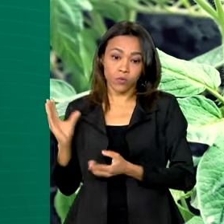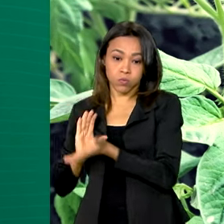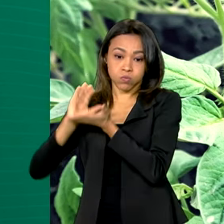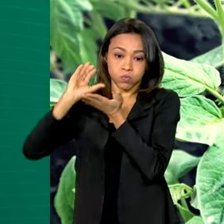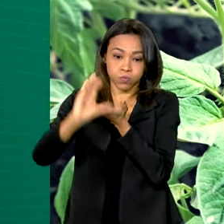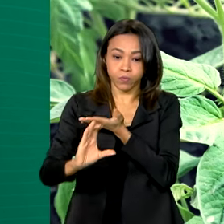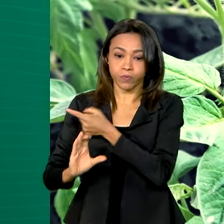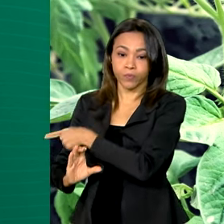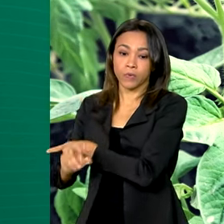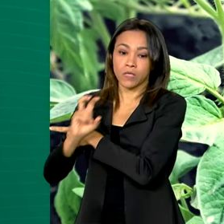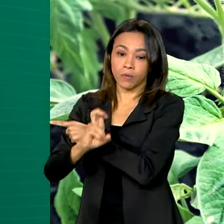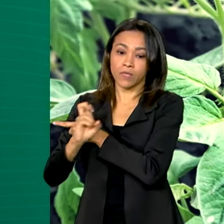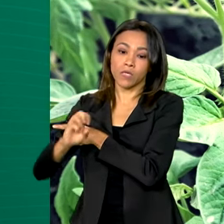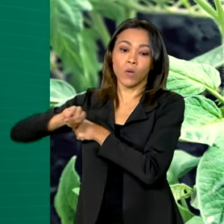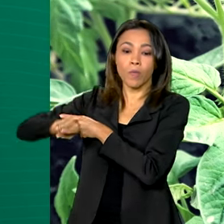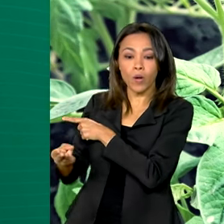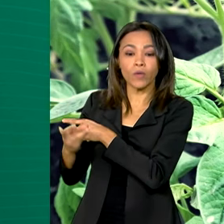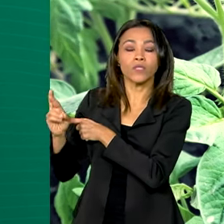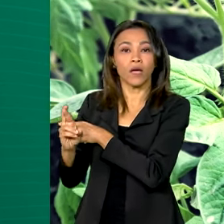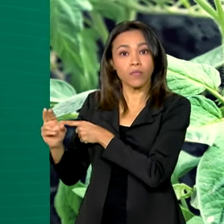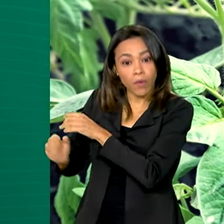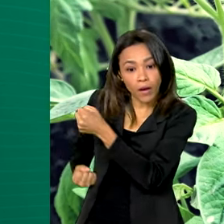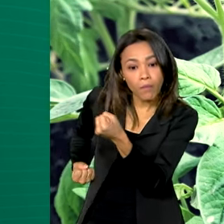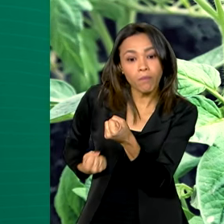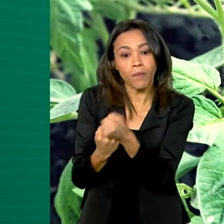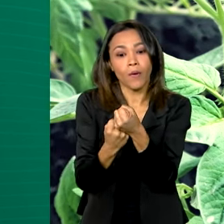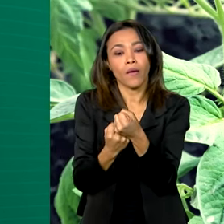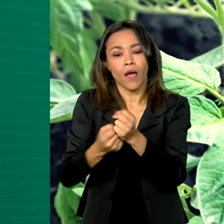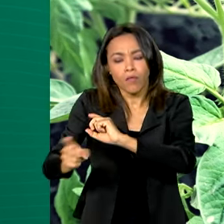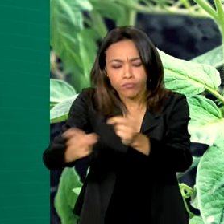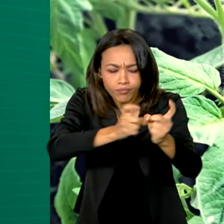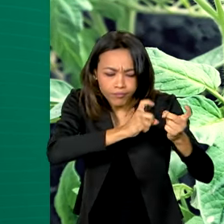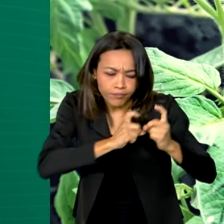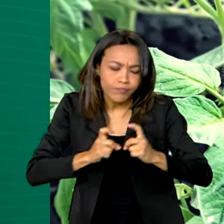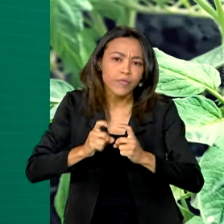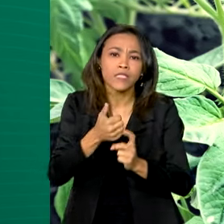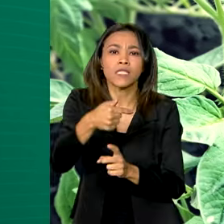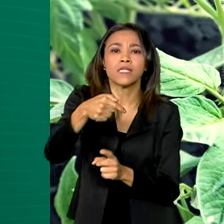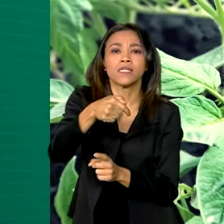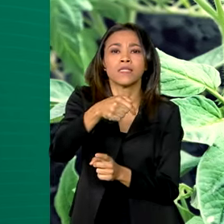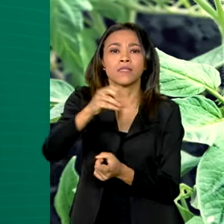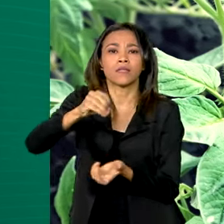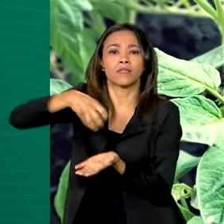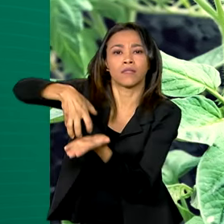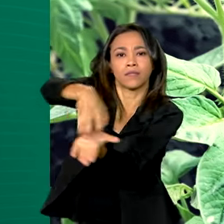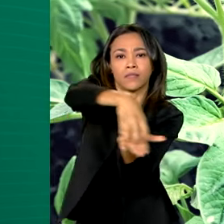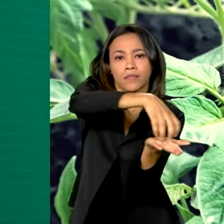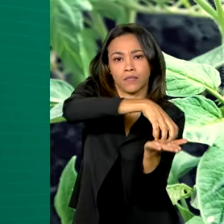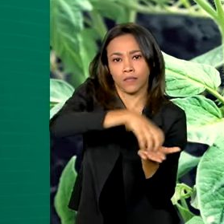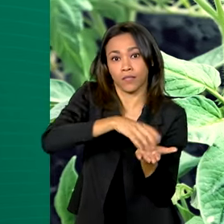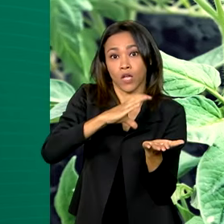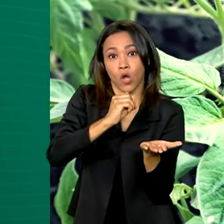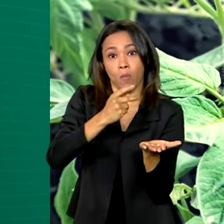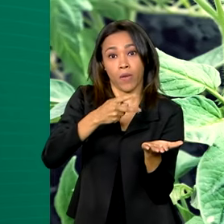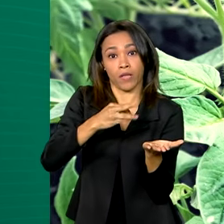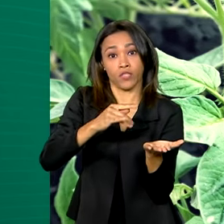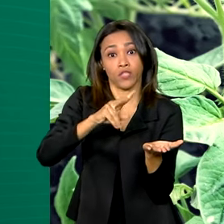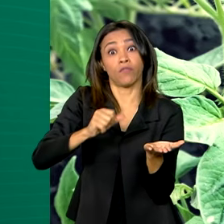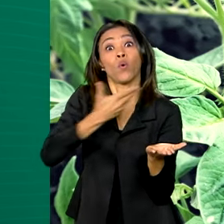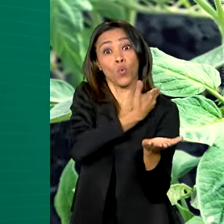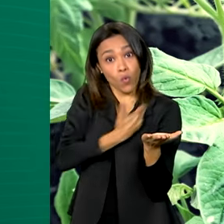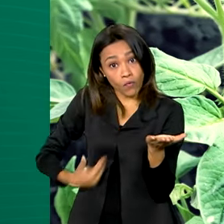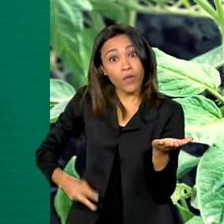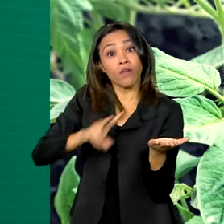55 milhões de reais para o apoio à gestão de 700 cooperativas. O governo anunciou ainda que vai